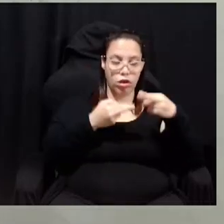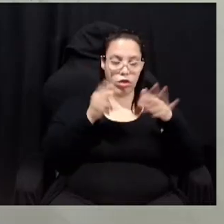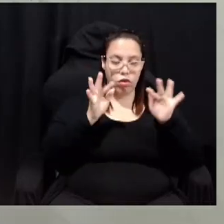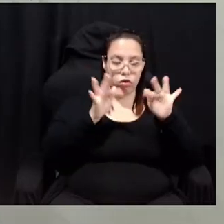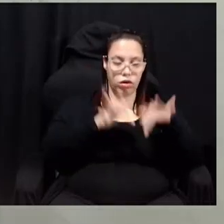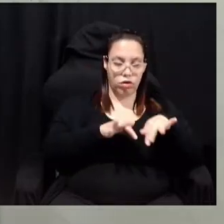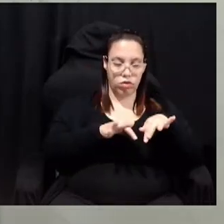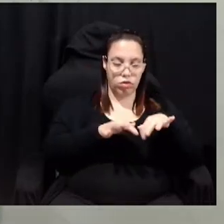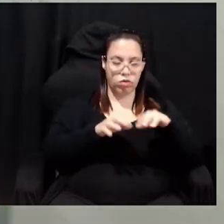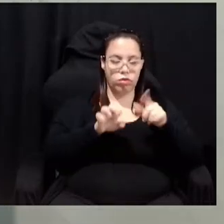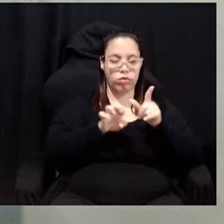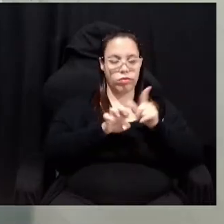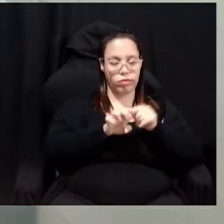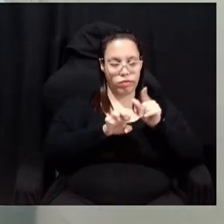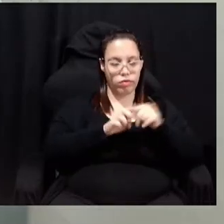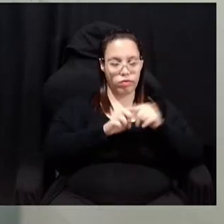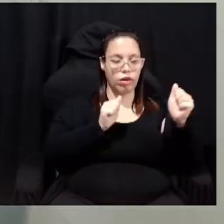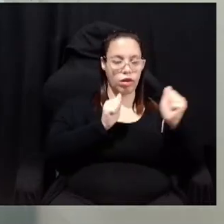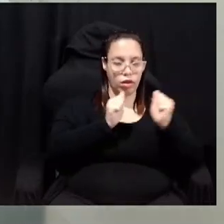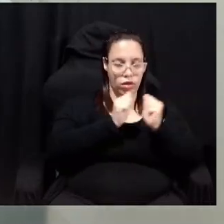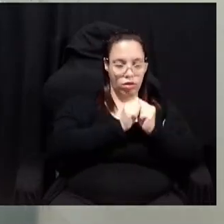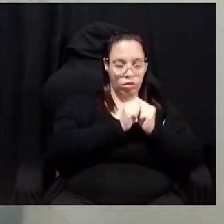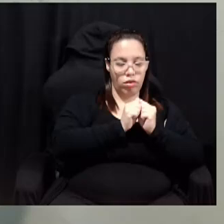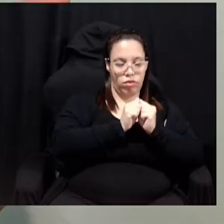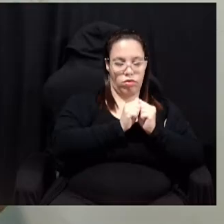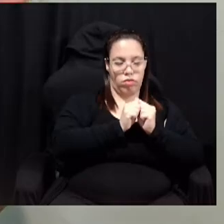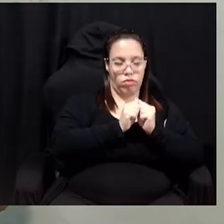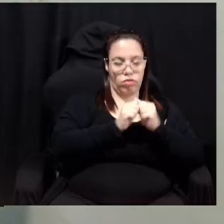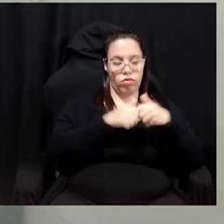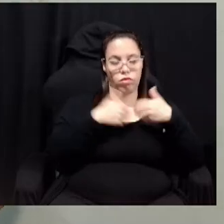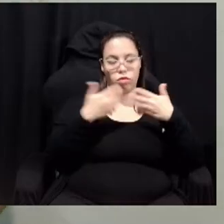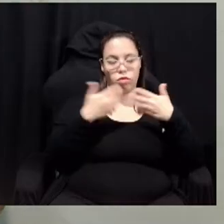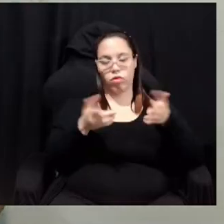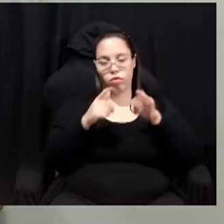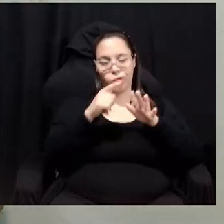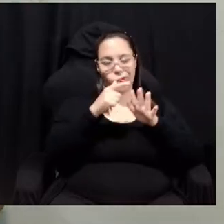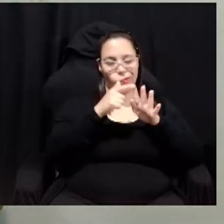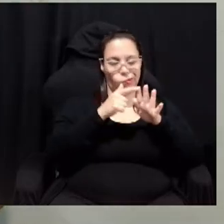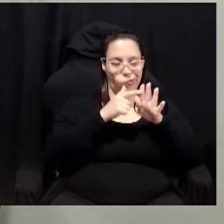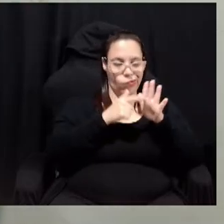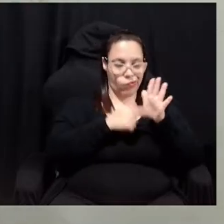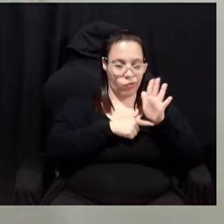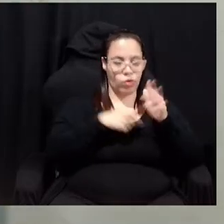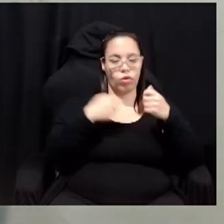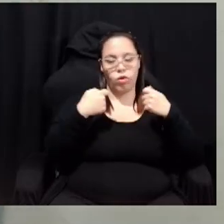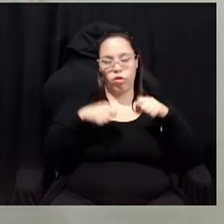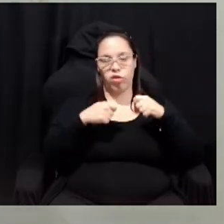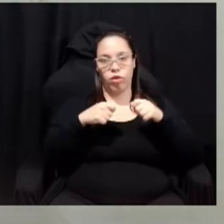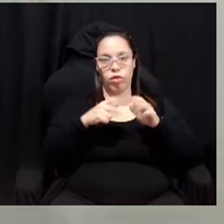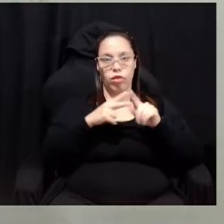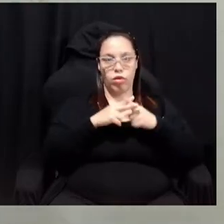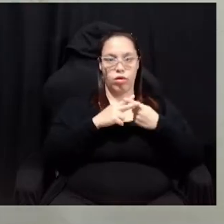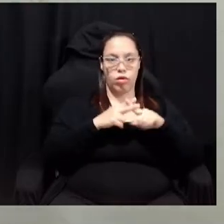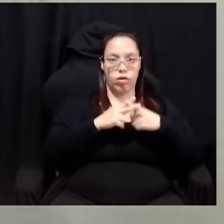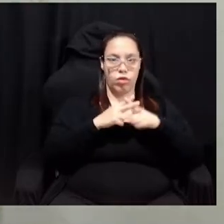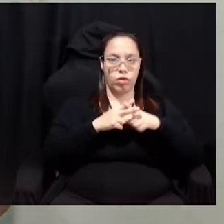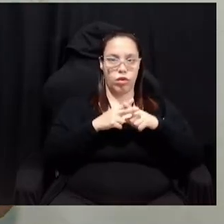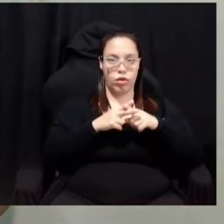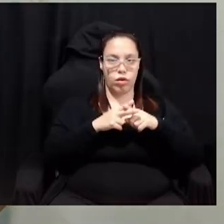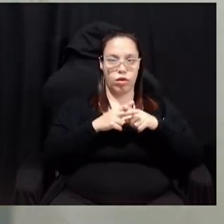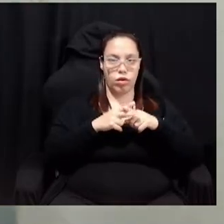empreendedor tem que estar do lado. Quando ele tem uma escala muito grande, ele precisa dessa ferramenta, até para montar, por exemplo,